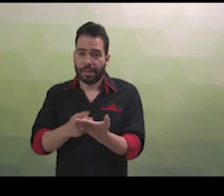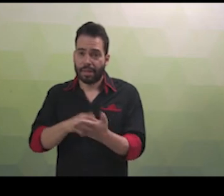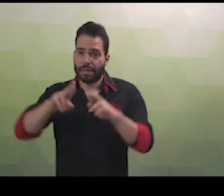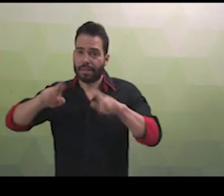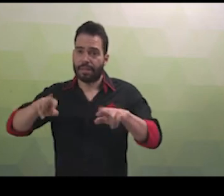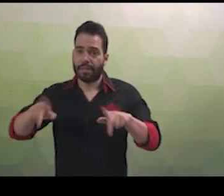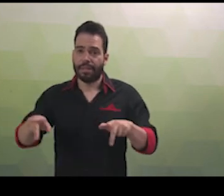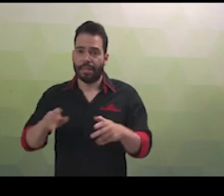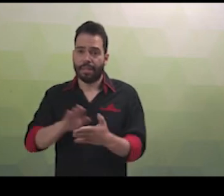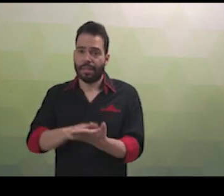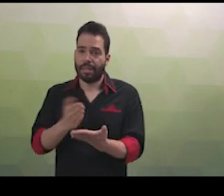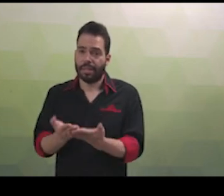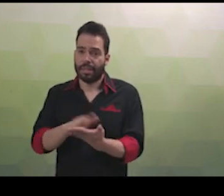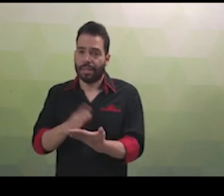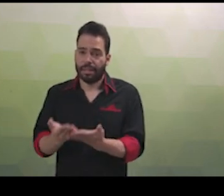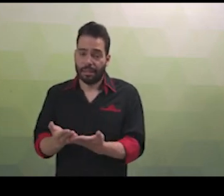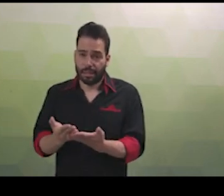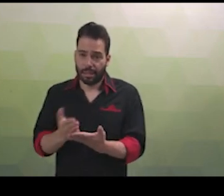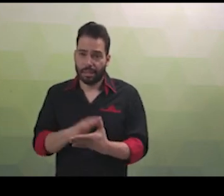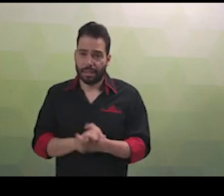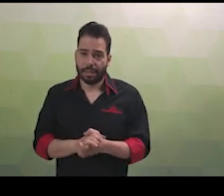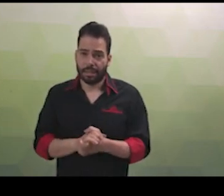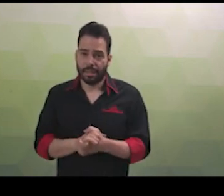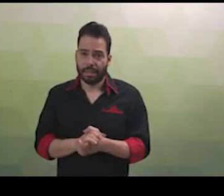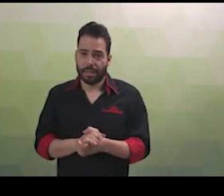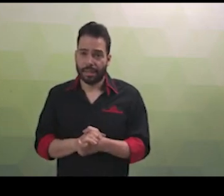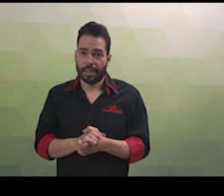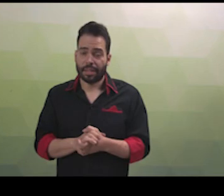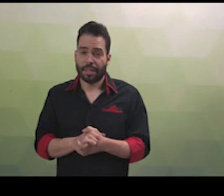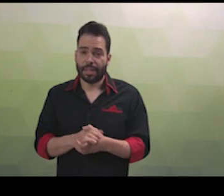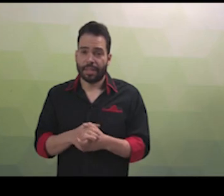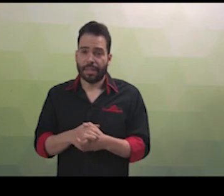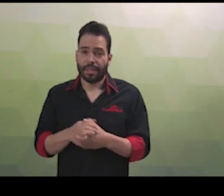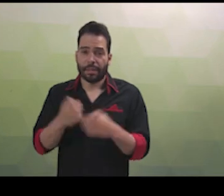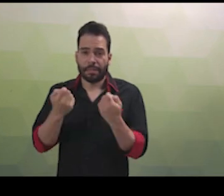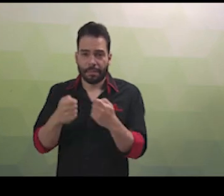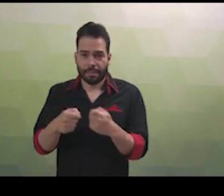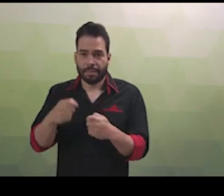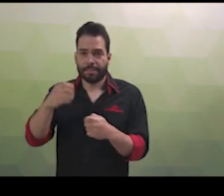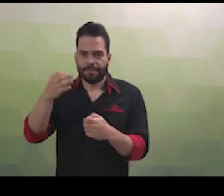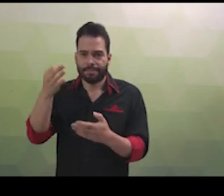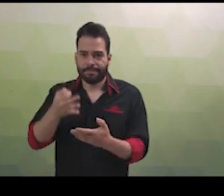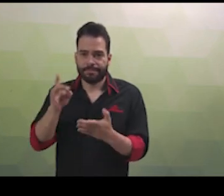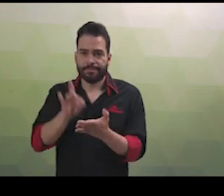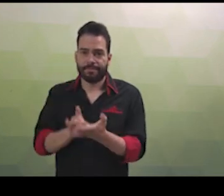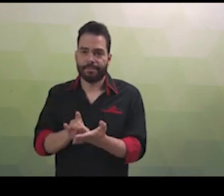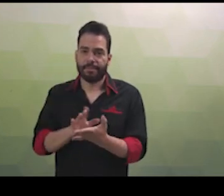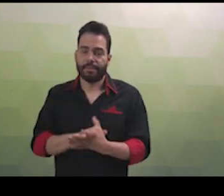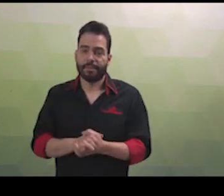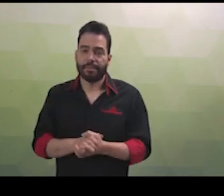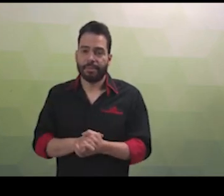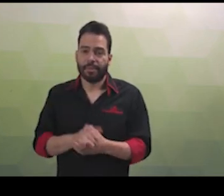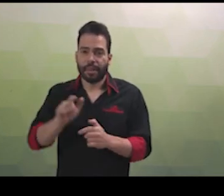da tradução são diferentes das da interpretação, a qual se espera que seja absolutamente precisa